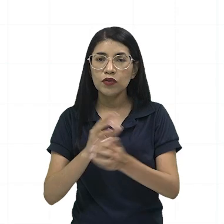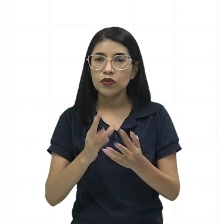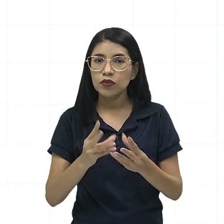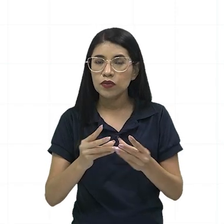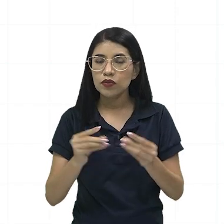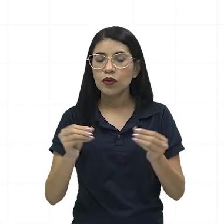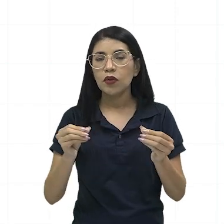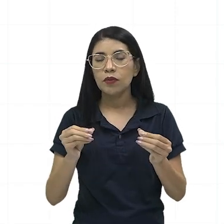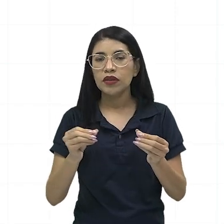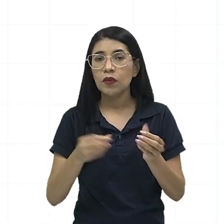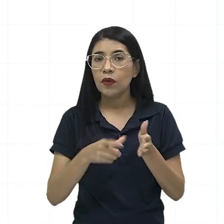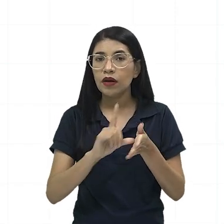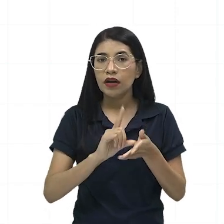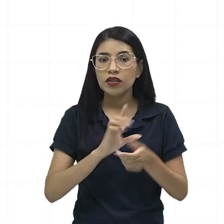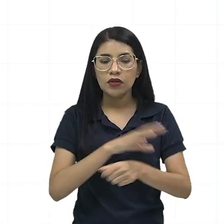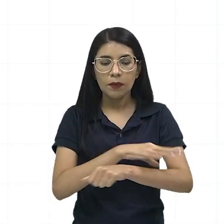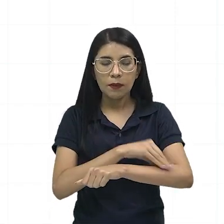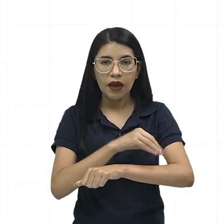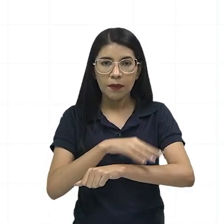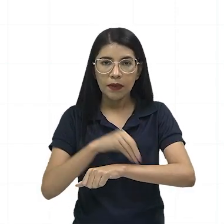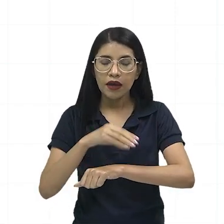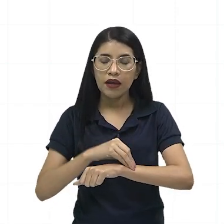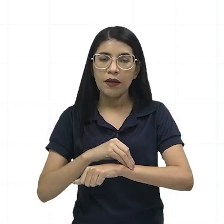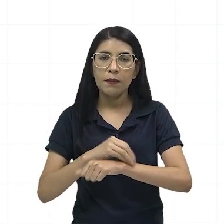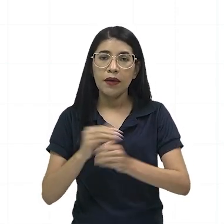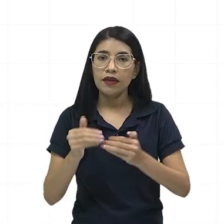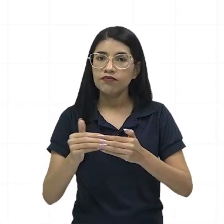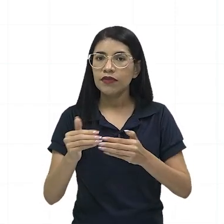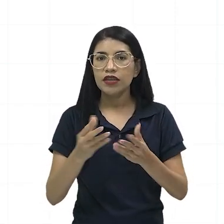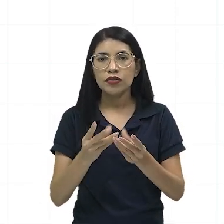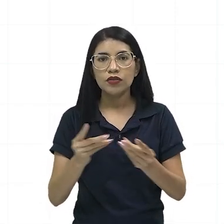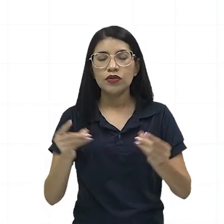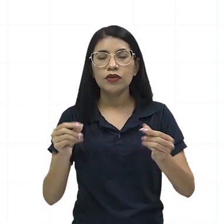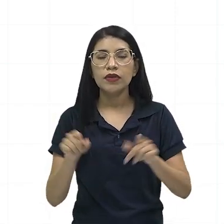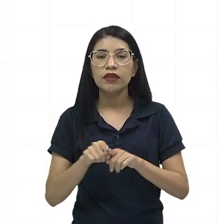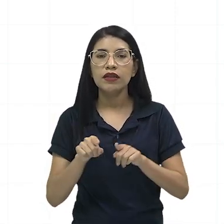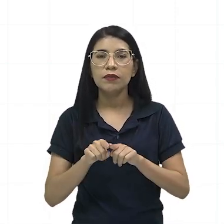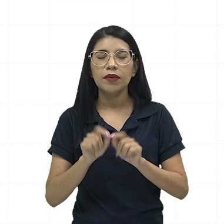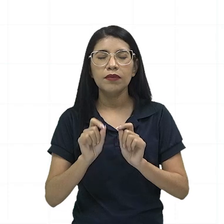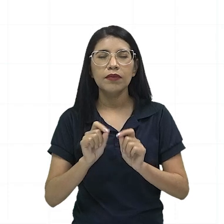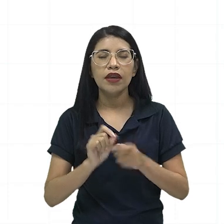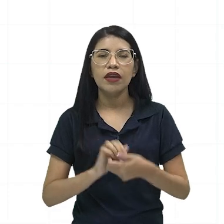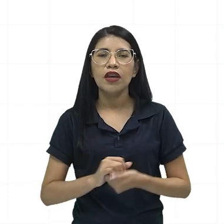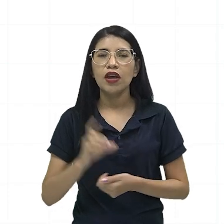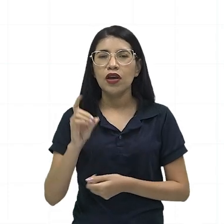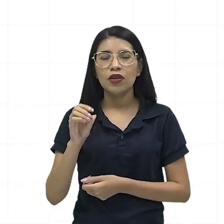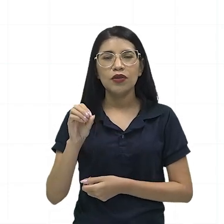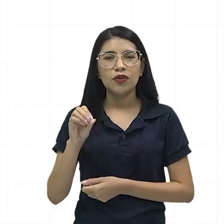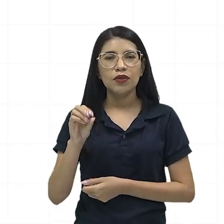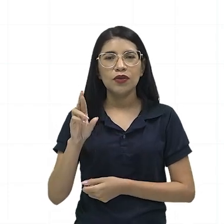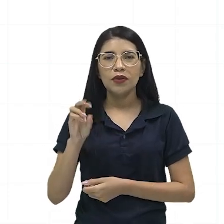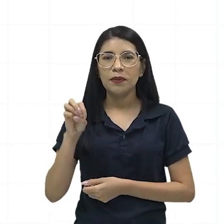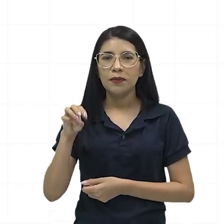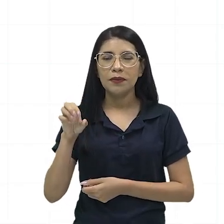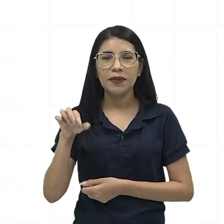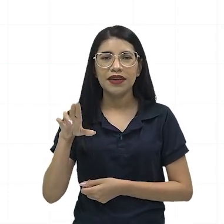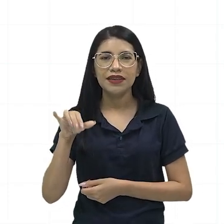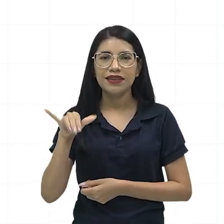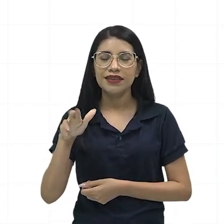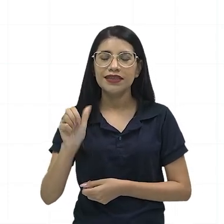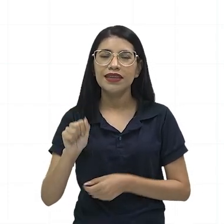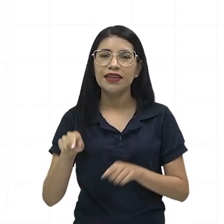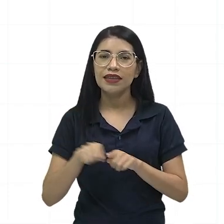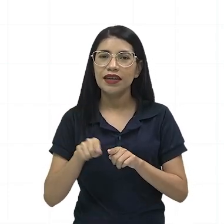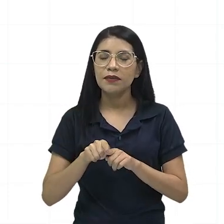então onde antes tinha pelo deixa de ter, e dormência, né, em partes do corpo. Temos